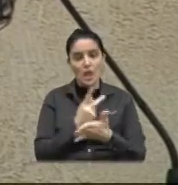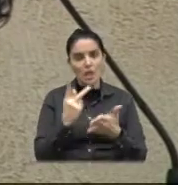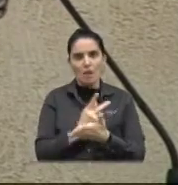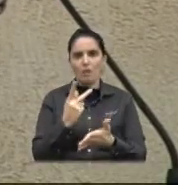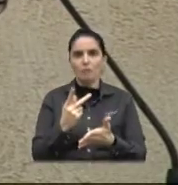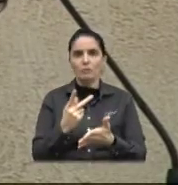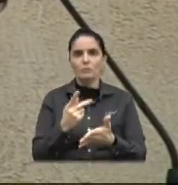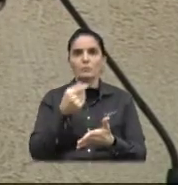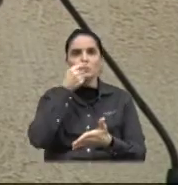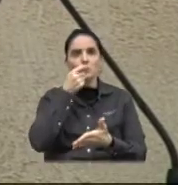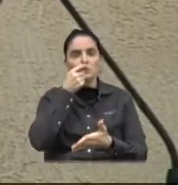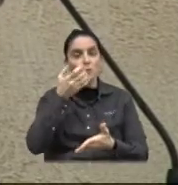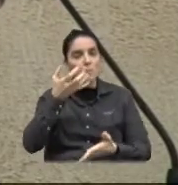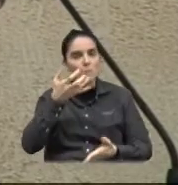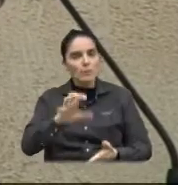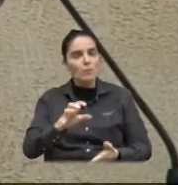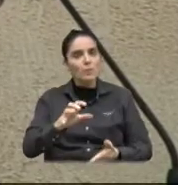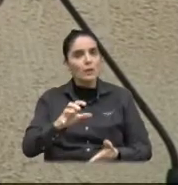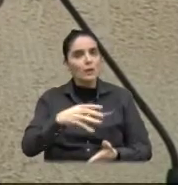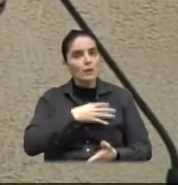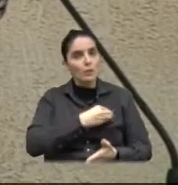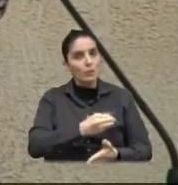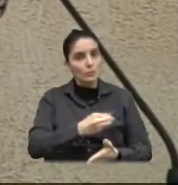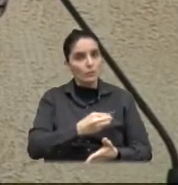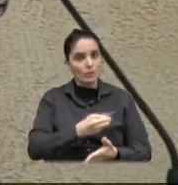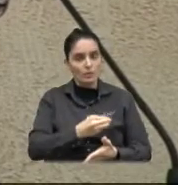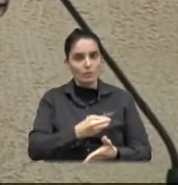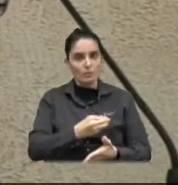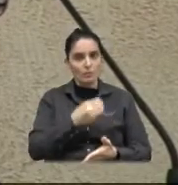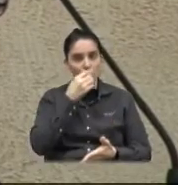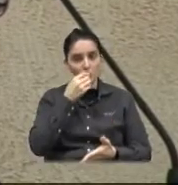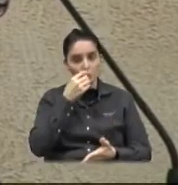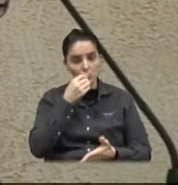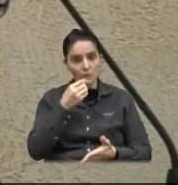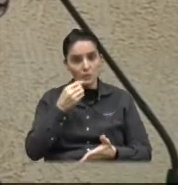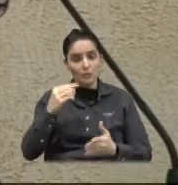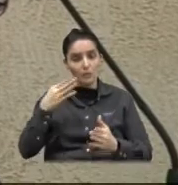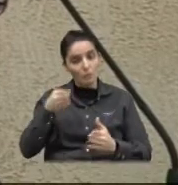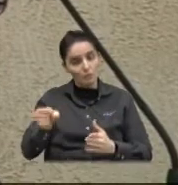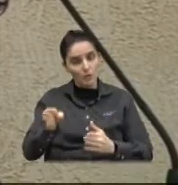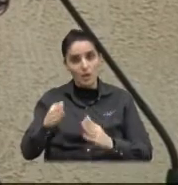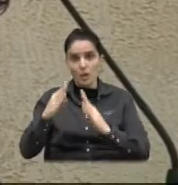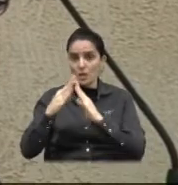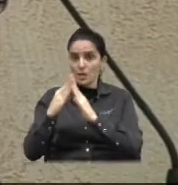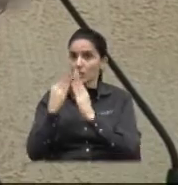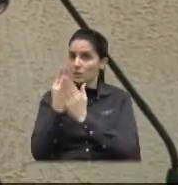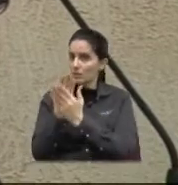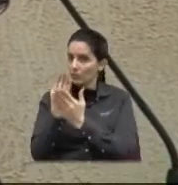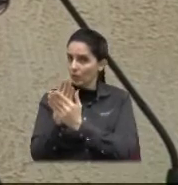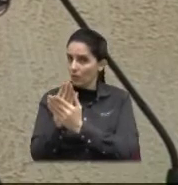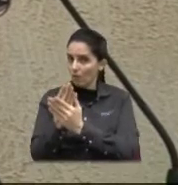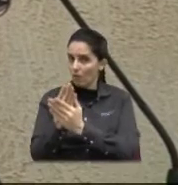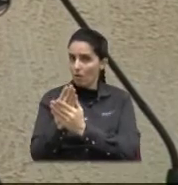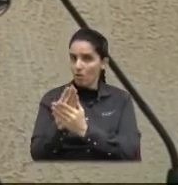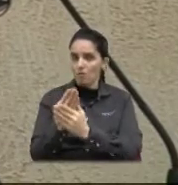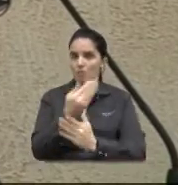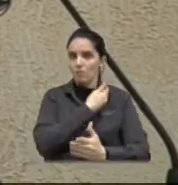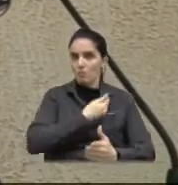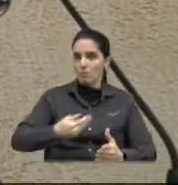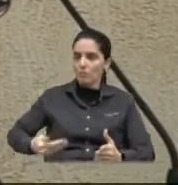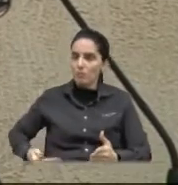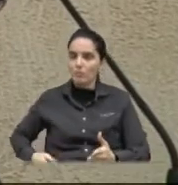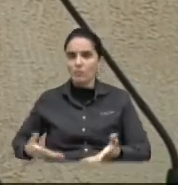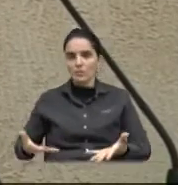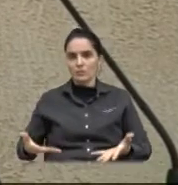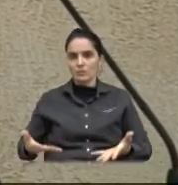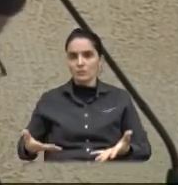que frequenta escola pública ele tenha que correr o risco de